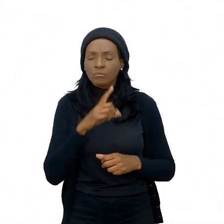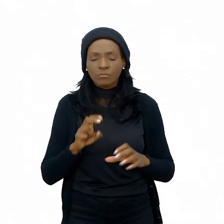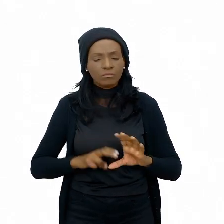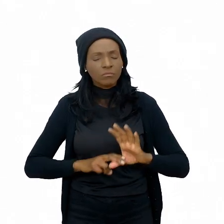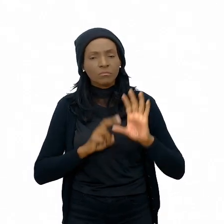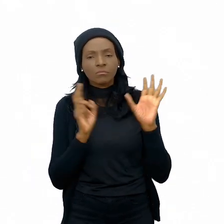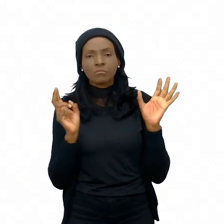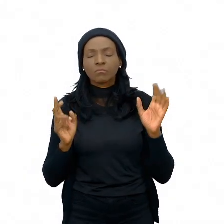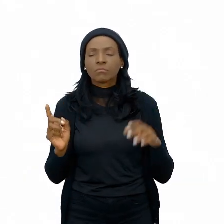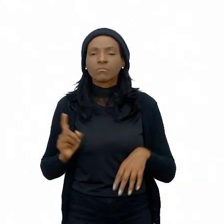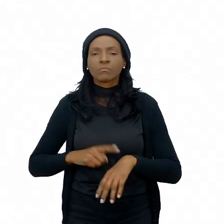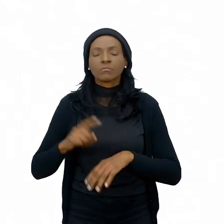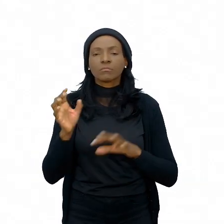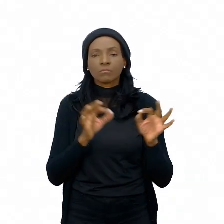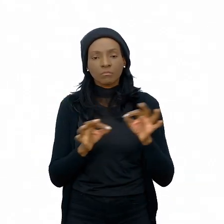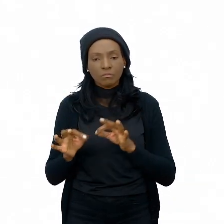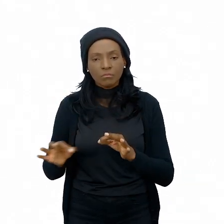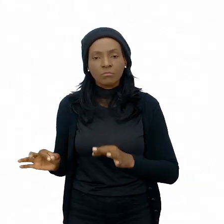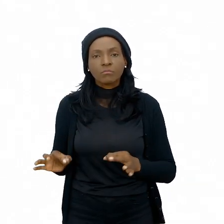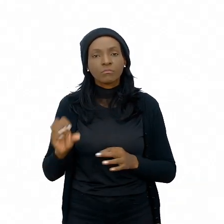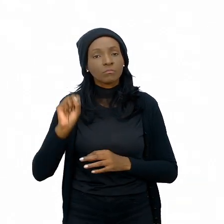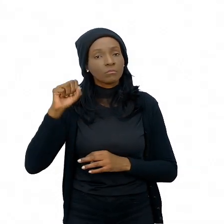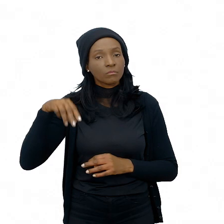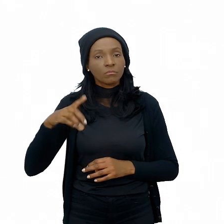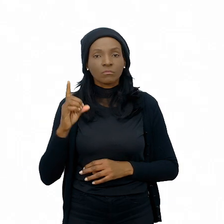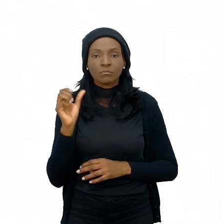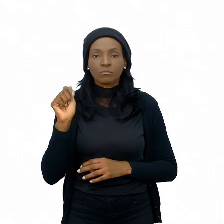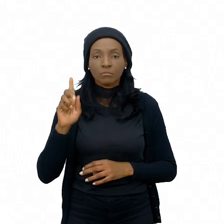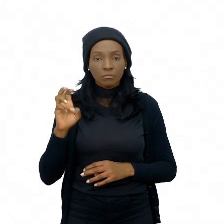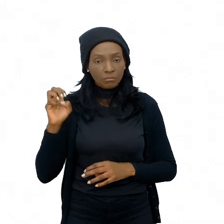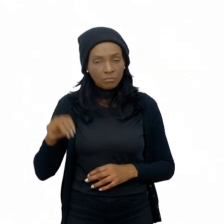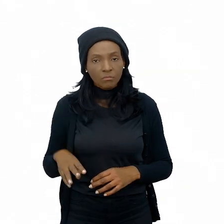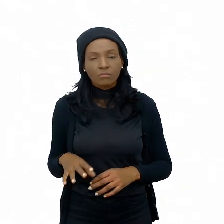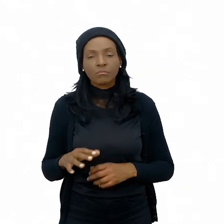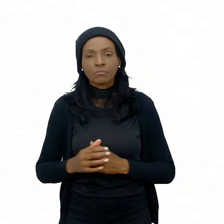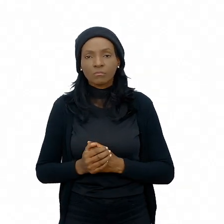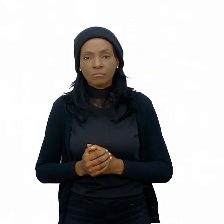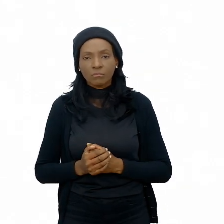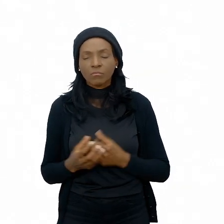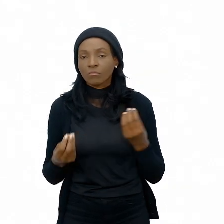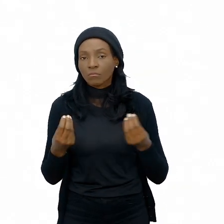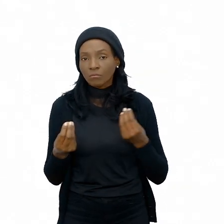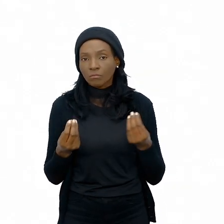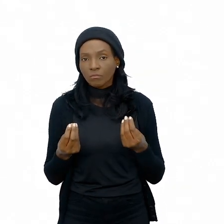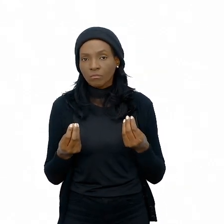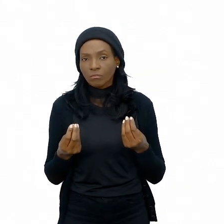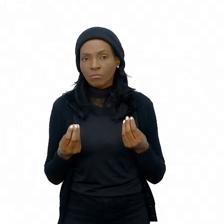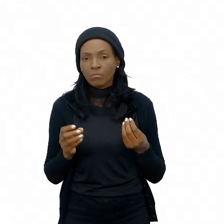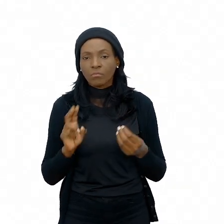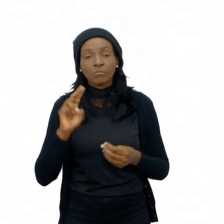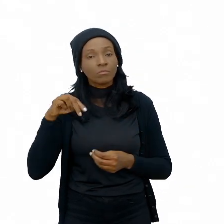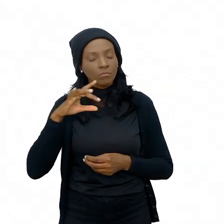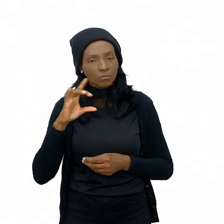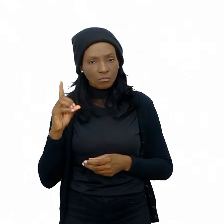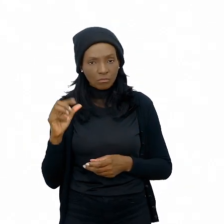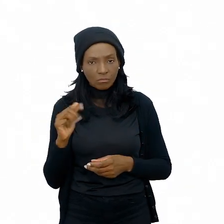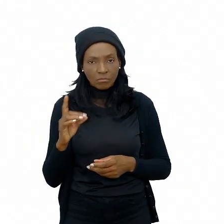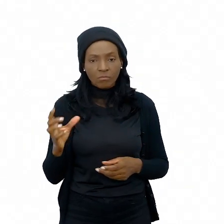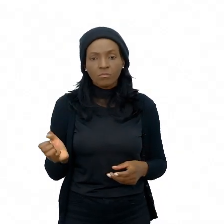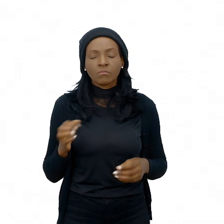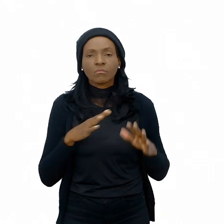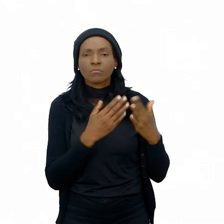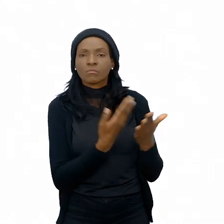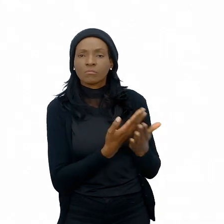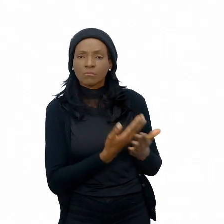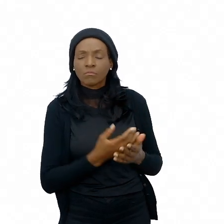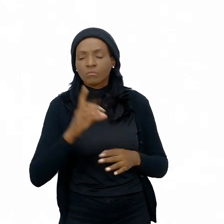na construção da sua própria sondagem, assim como a unidade escolar, como a